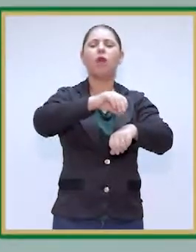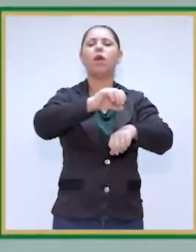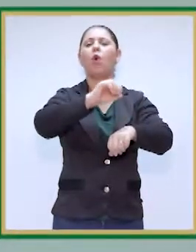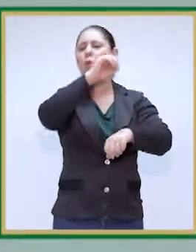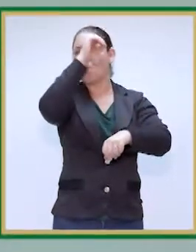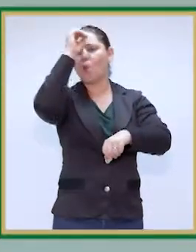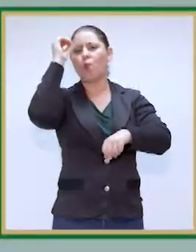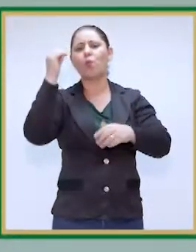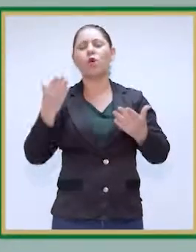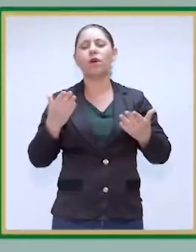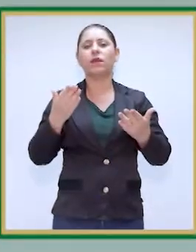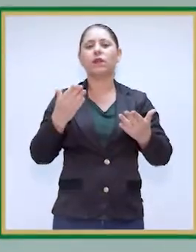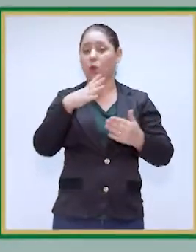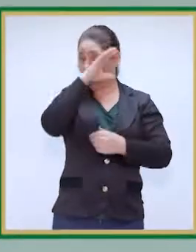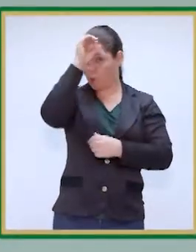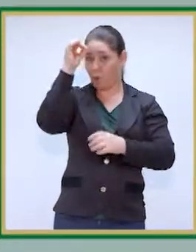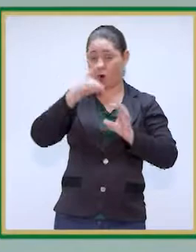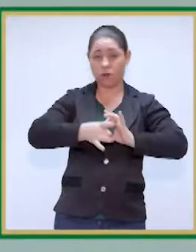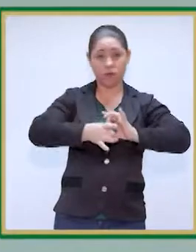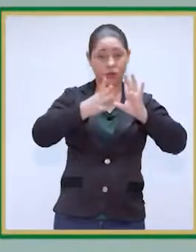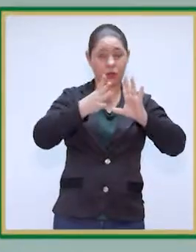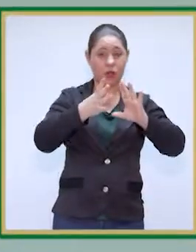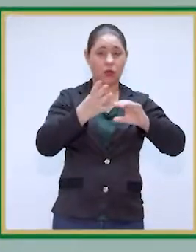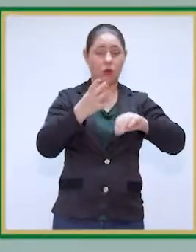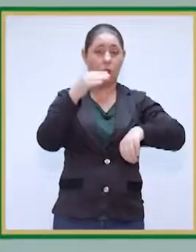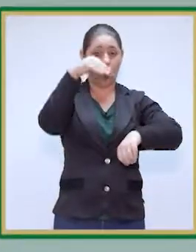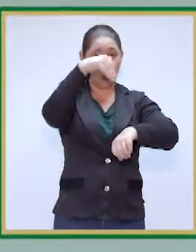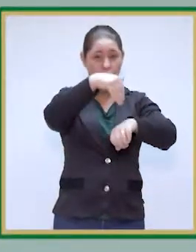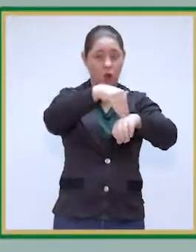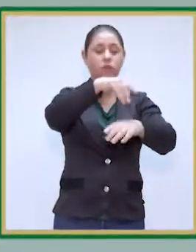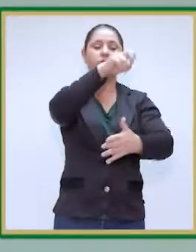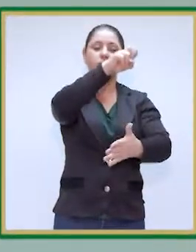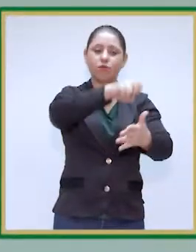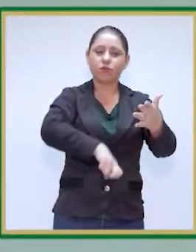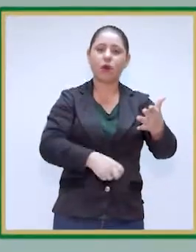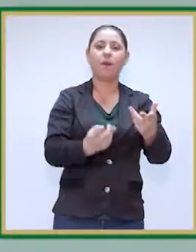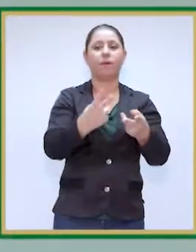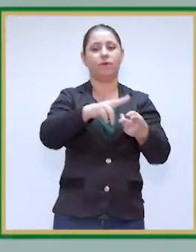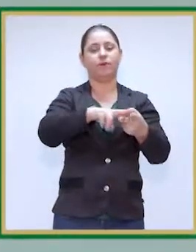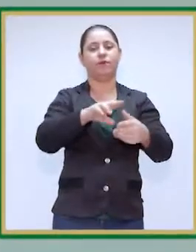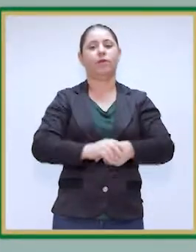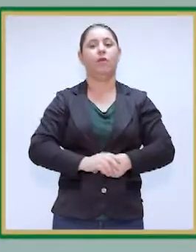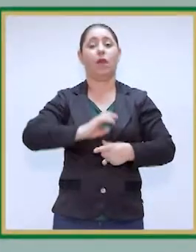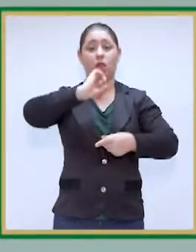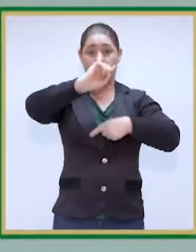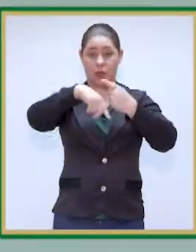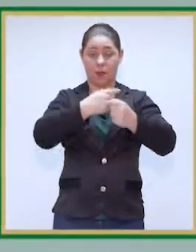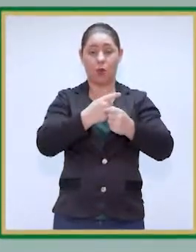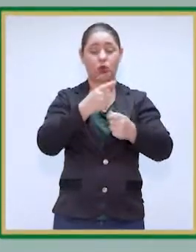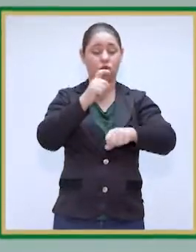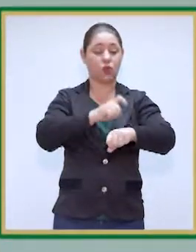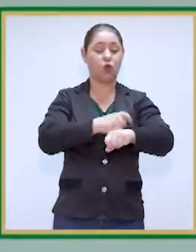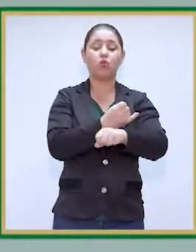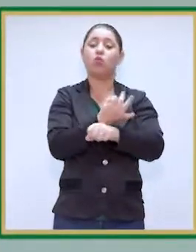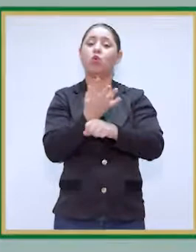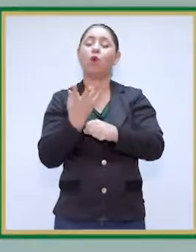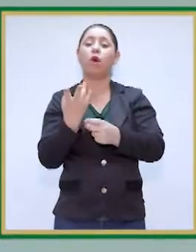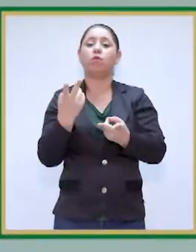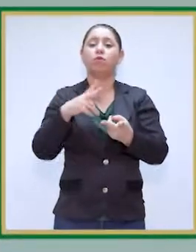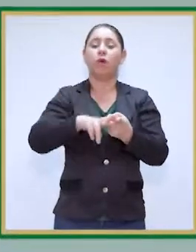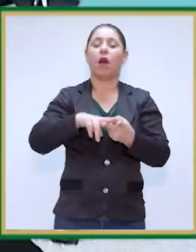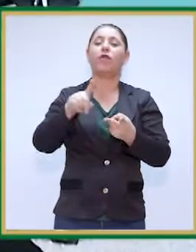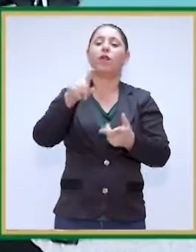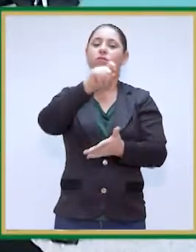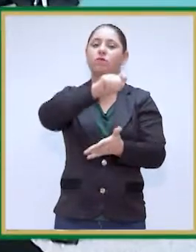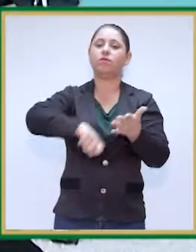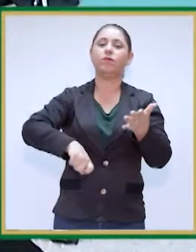solta. Se culpada, é imposto uma pena. Após a imposição da pena, começa o que a gente chama de execução da pena, que